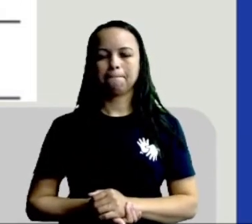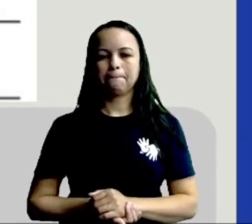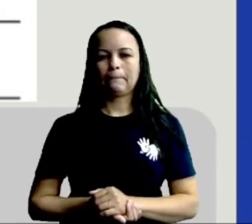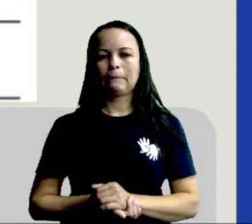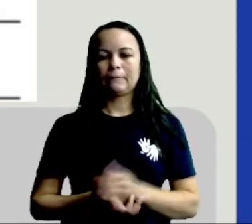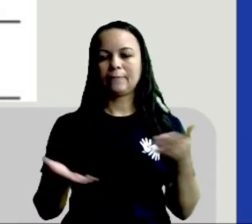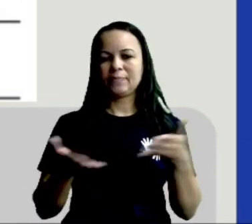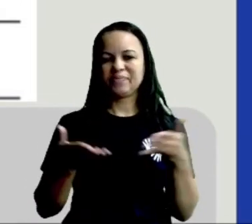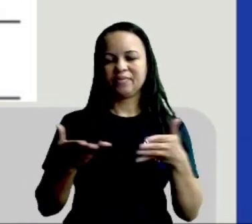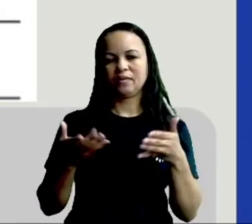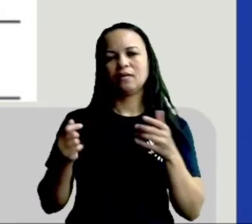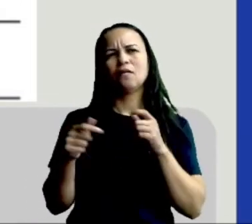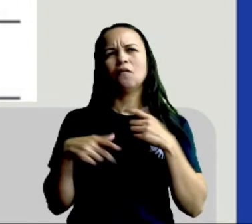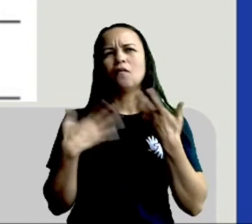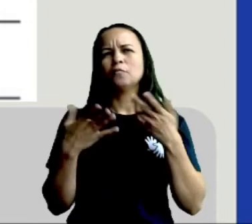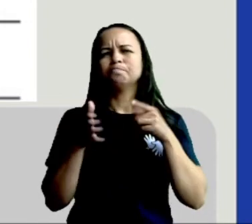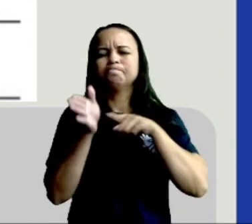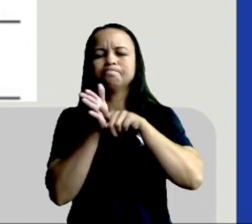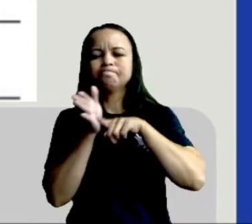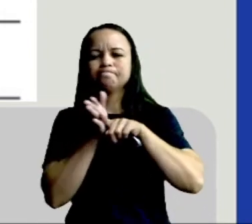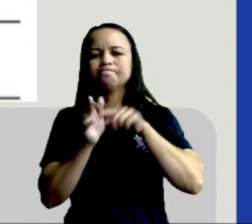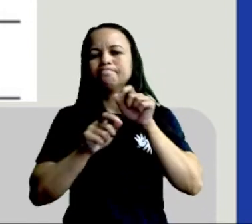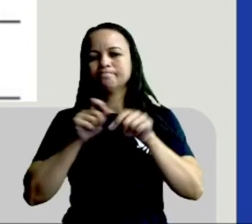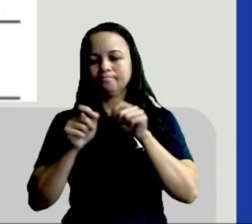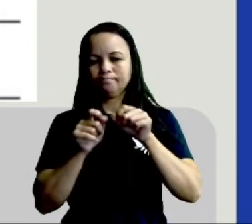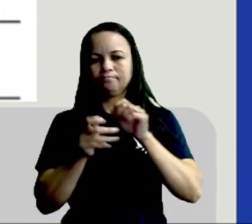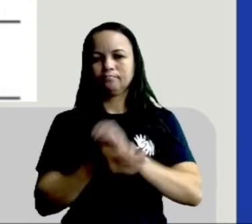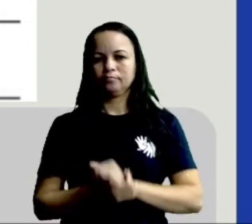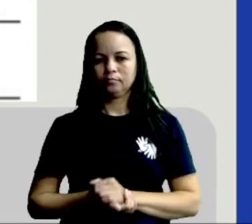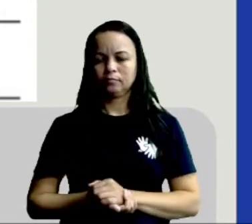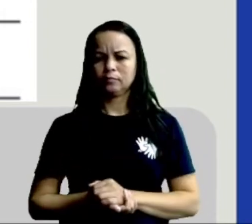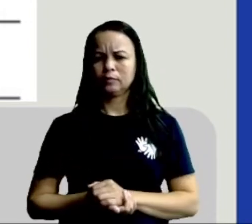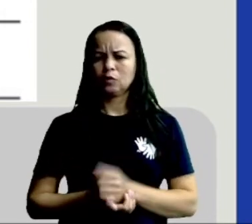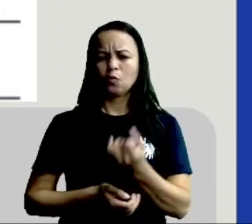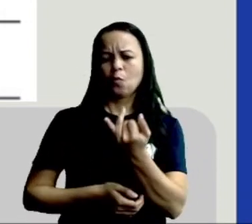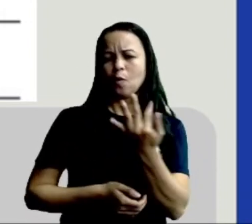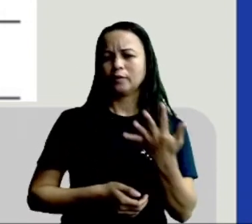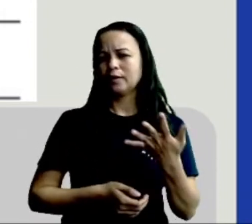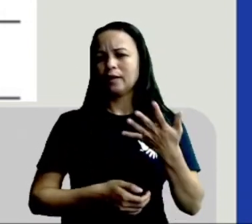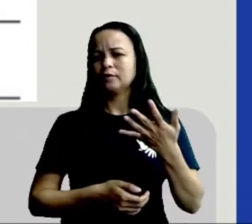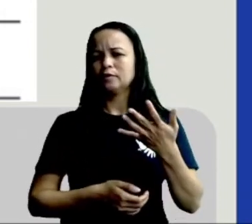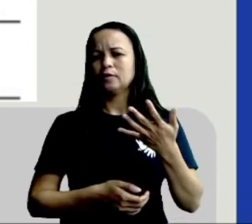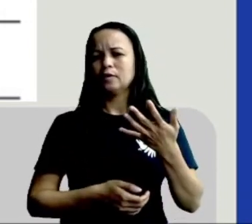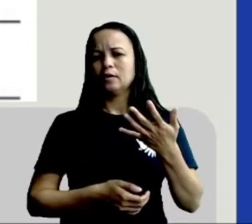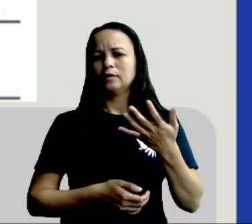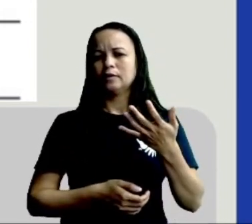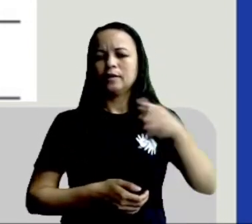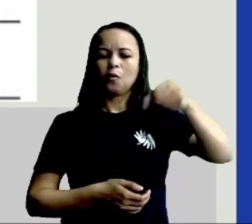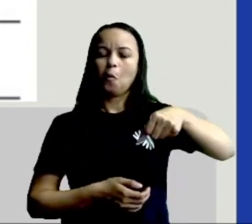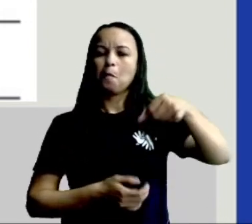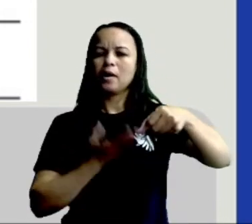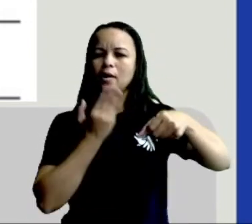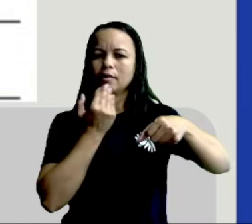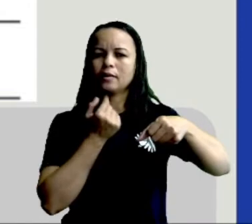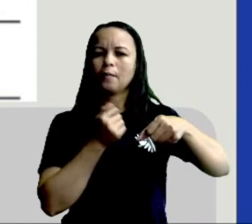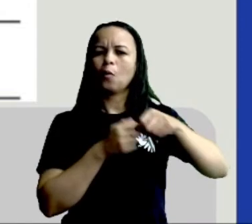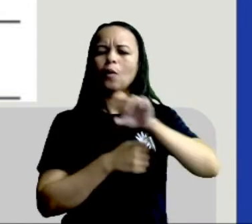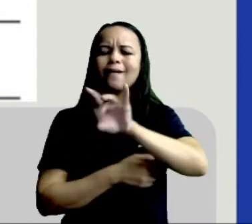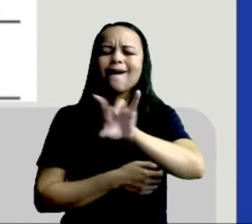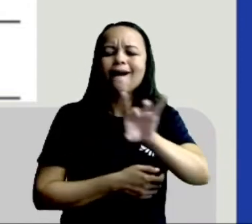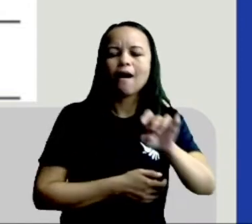vamos analisar que qual é a quantidade de pacotes por cachorro, né? Se